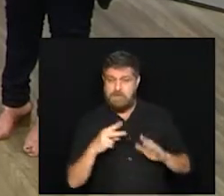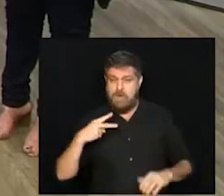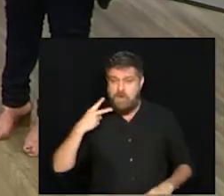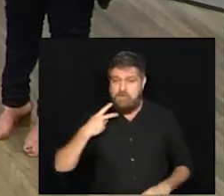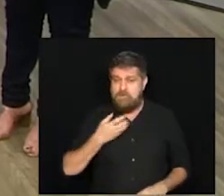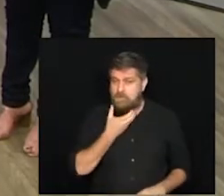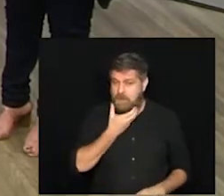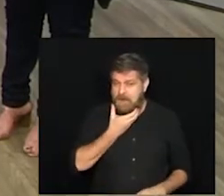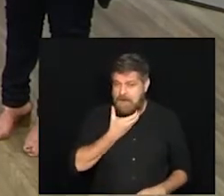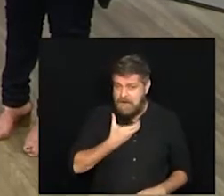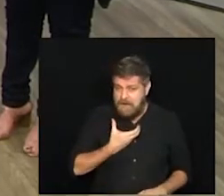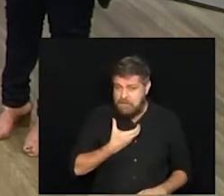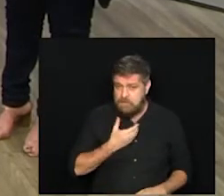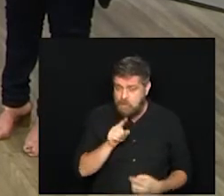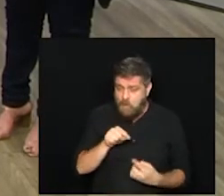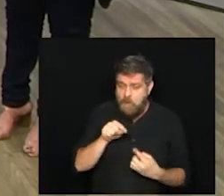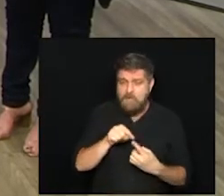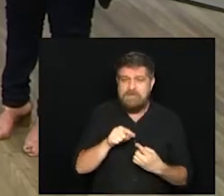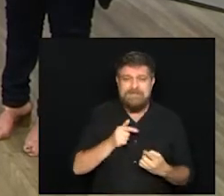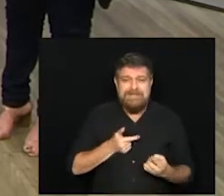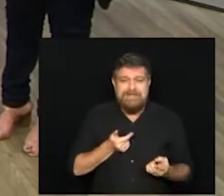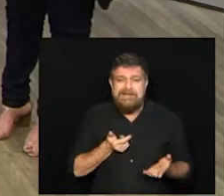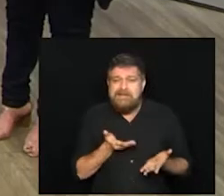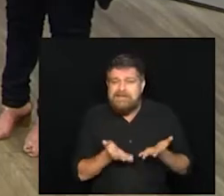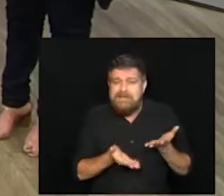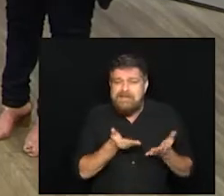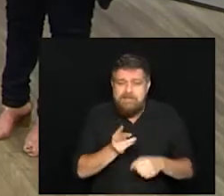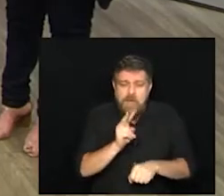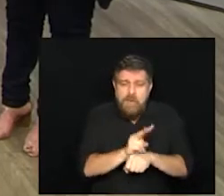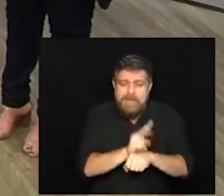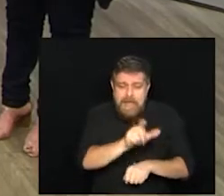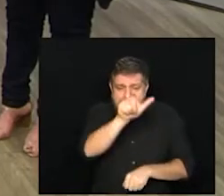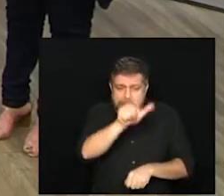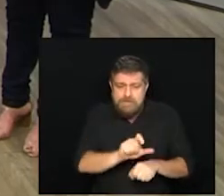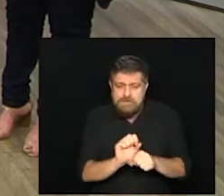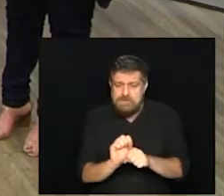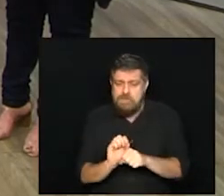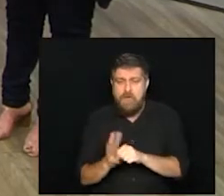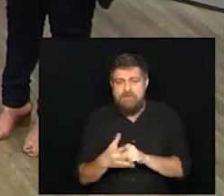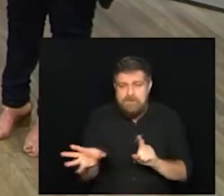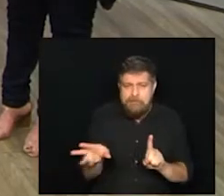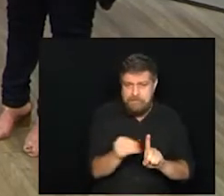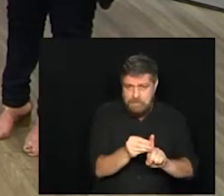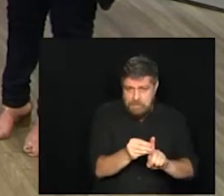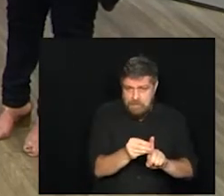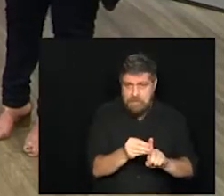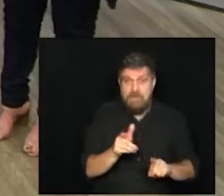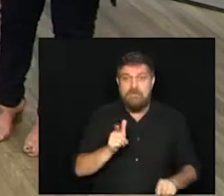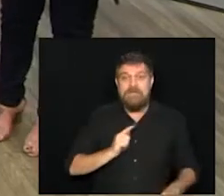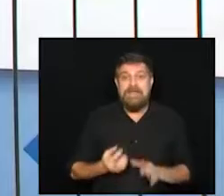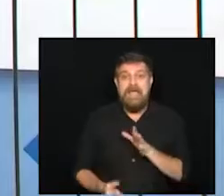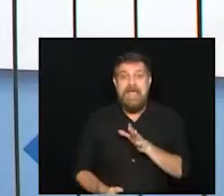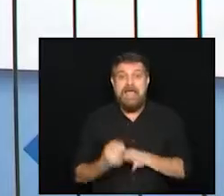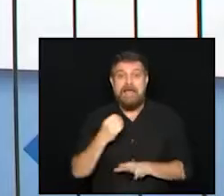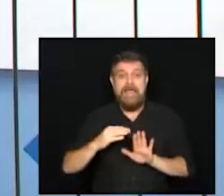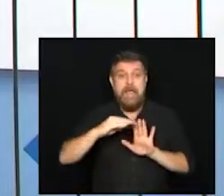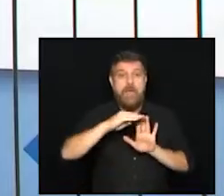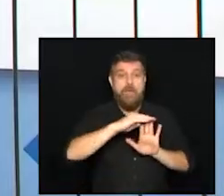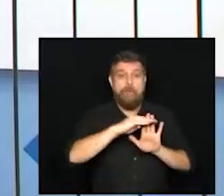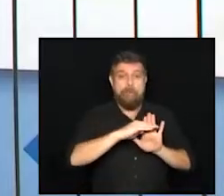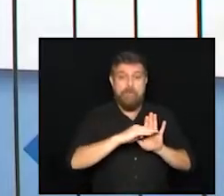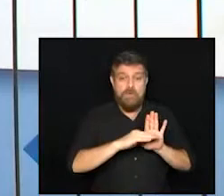Carmo Luiz que quer um tratamento para as pessoas que já tiveram a correr de 19 na é implantação de um